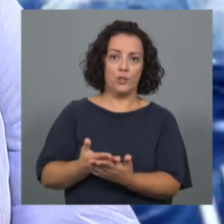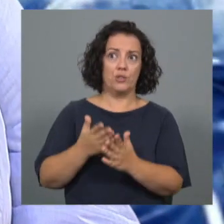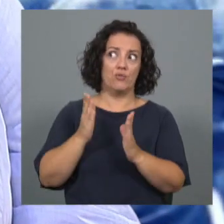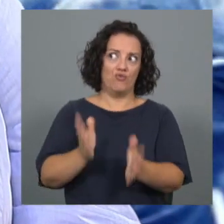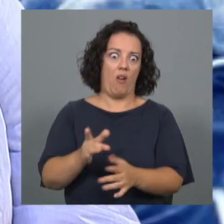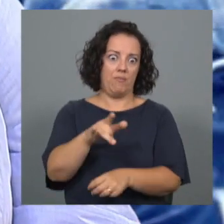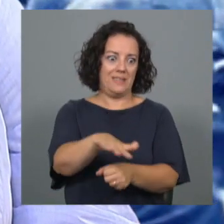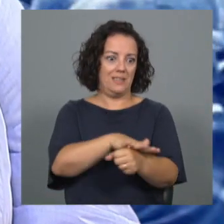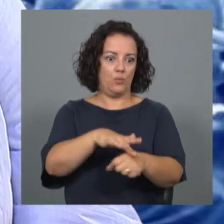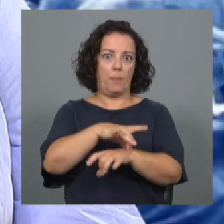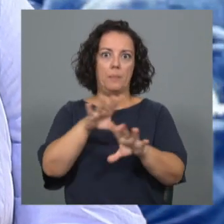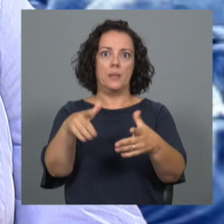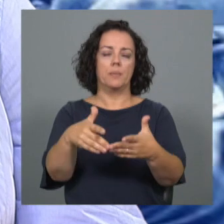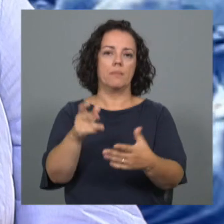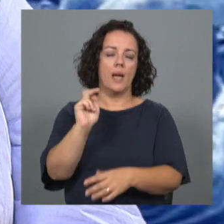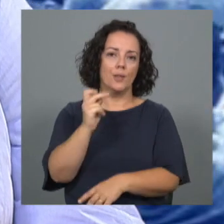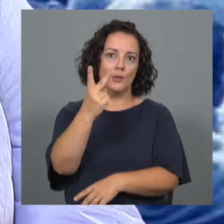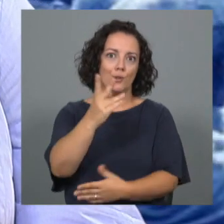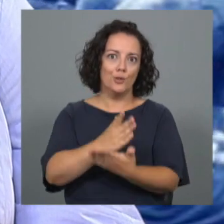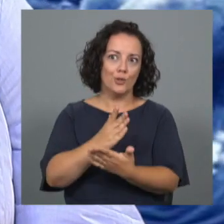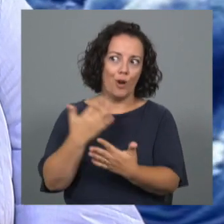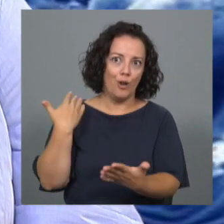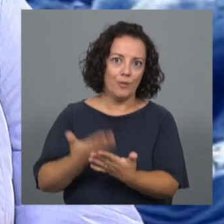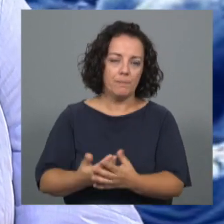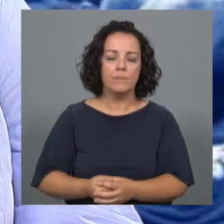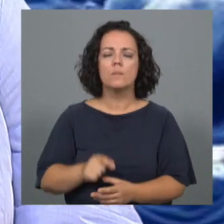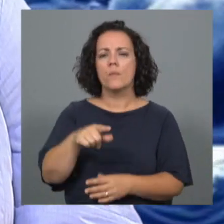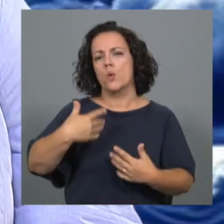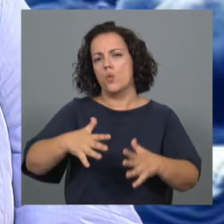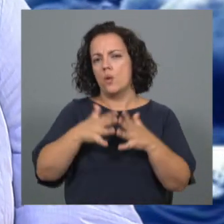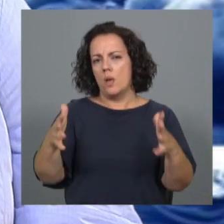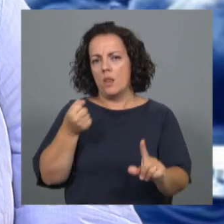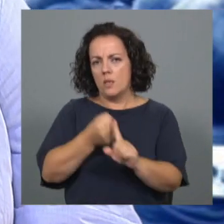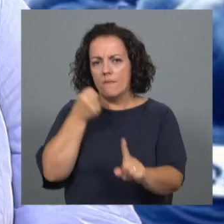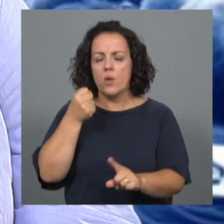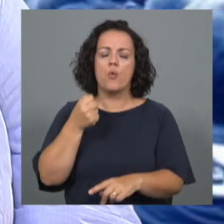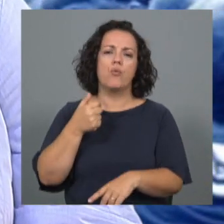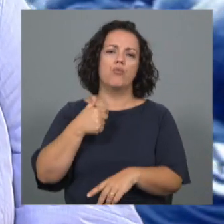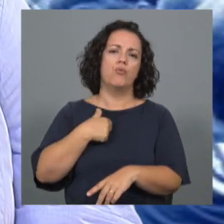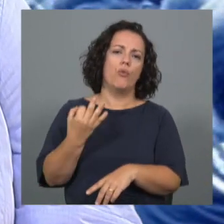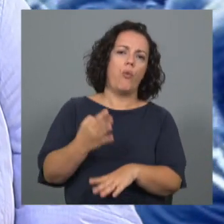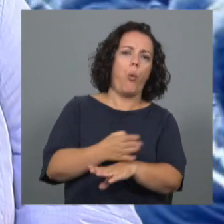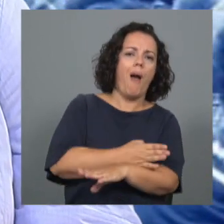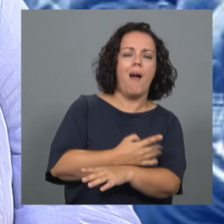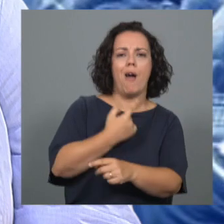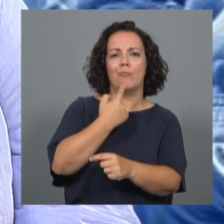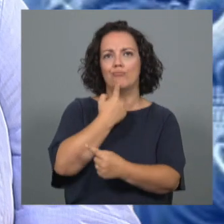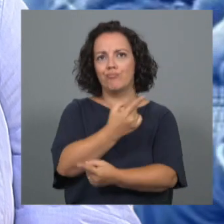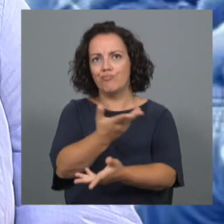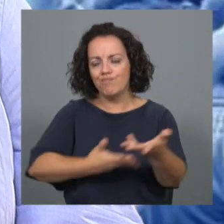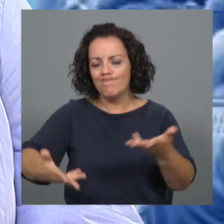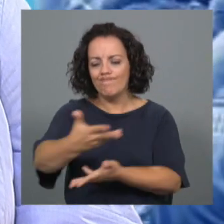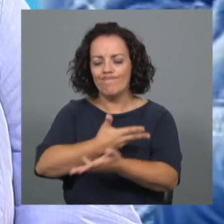últimos anos letivos. De facto foram grandes desafios, tivemos a oportunidade aqui de partilhar convosco também exatamente isso no quadro da vida